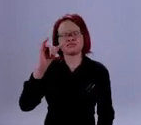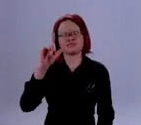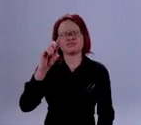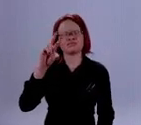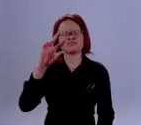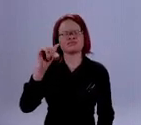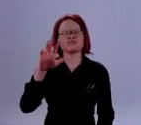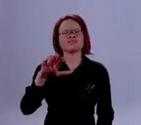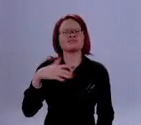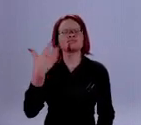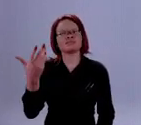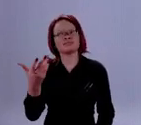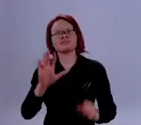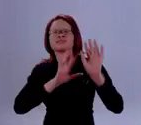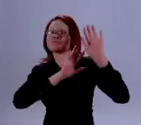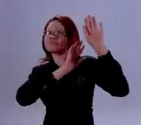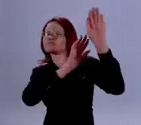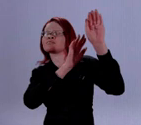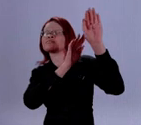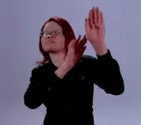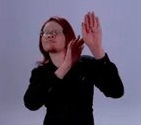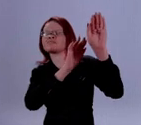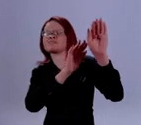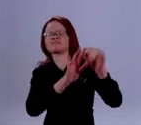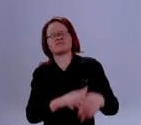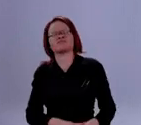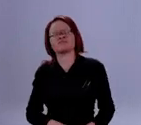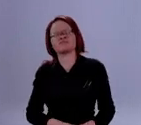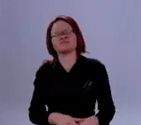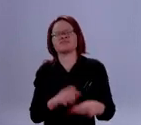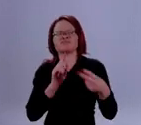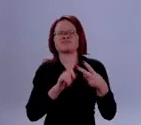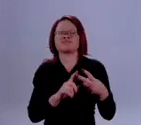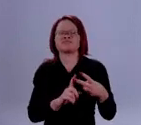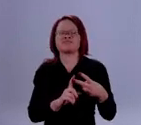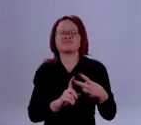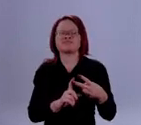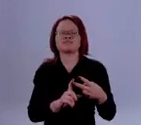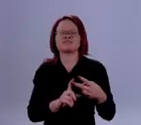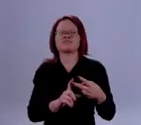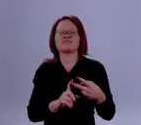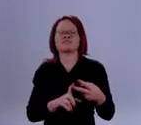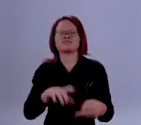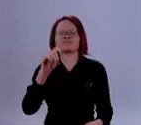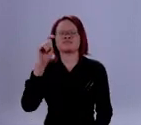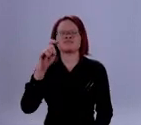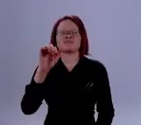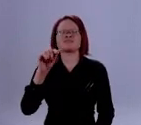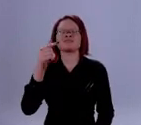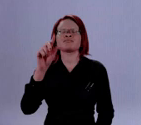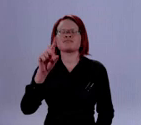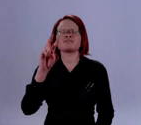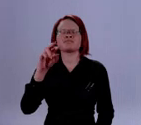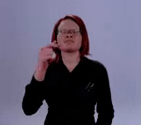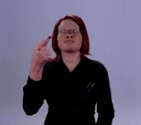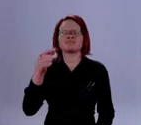qual é a resposta ela está no campo e a pergunta de hoje o que é que a chuva